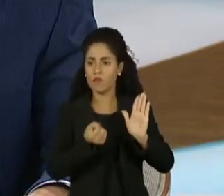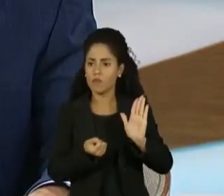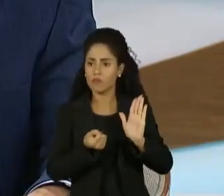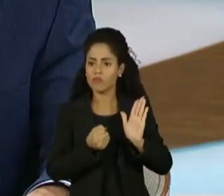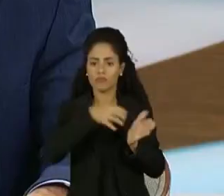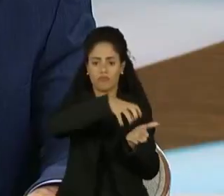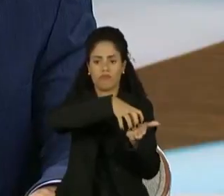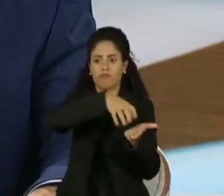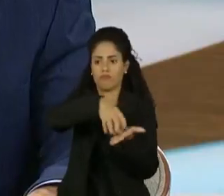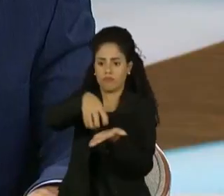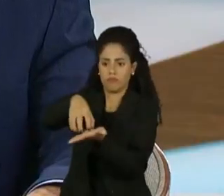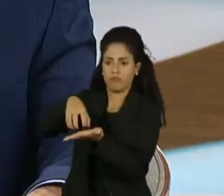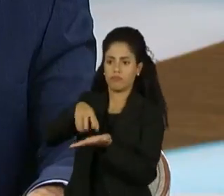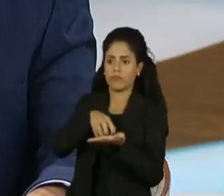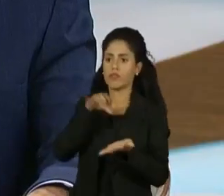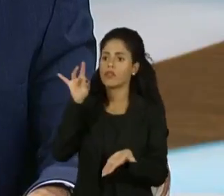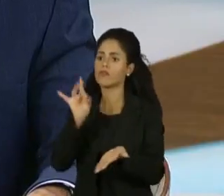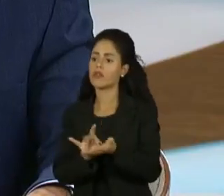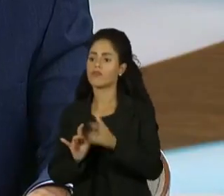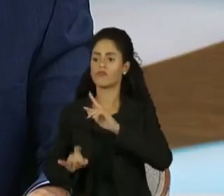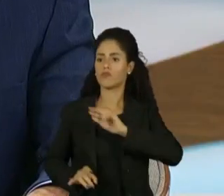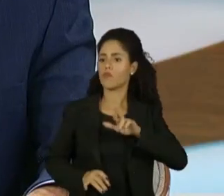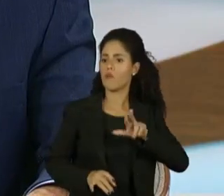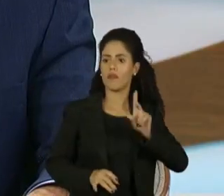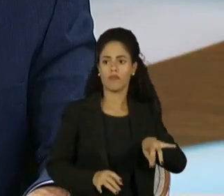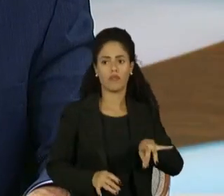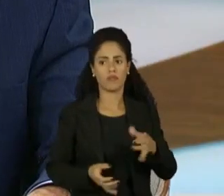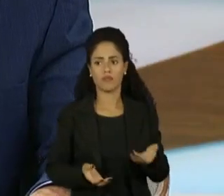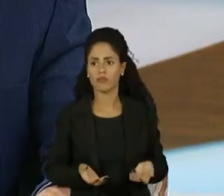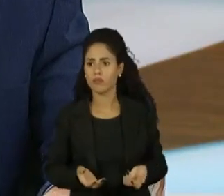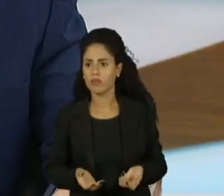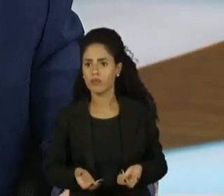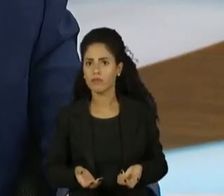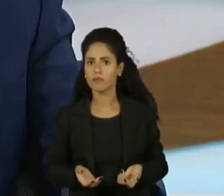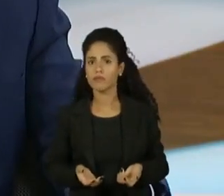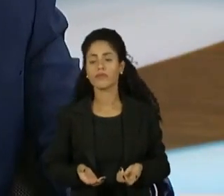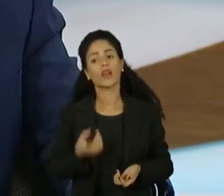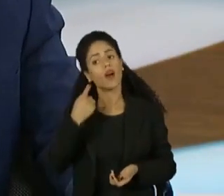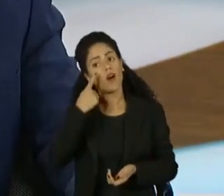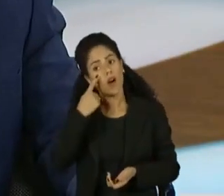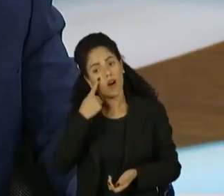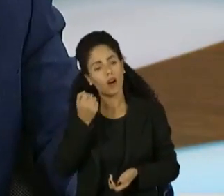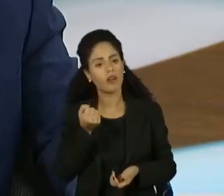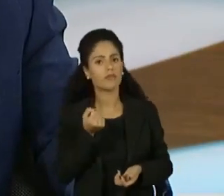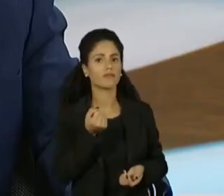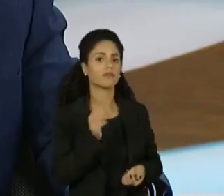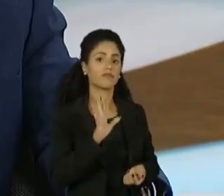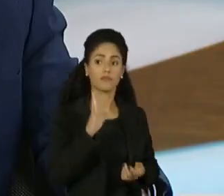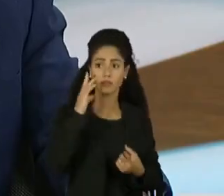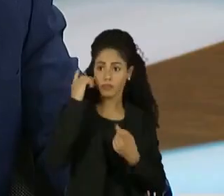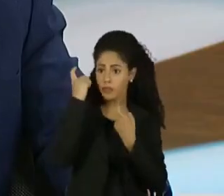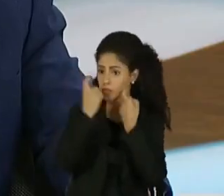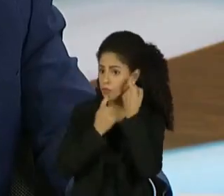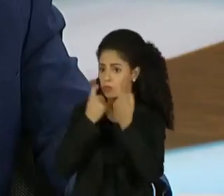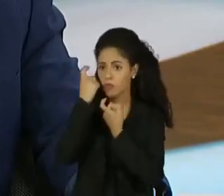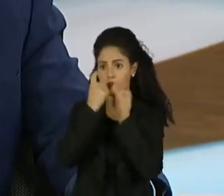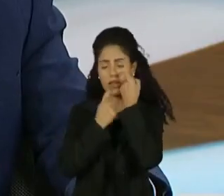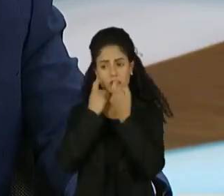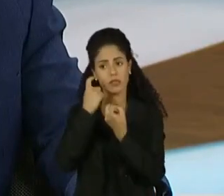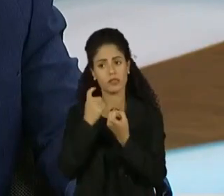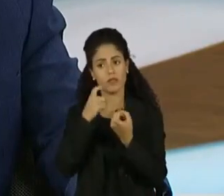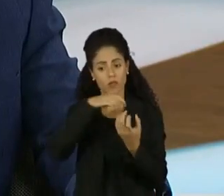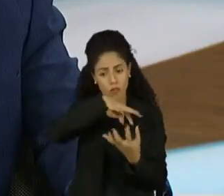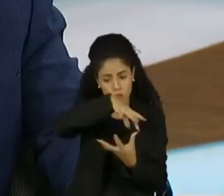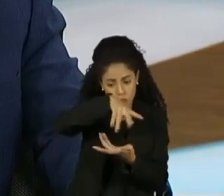órgão qualquer que define o que é verdade e o que não é. Mas, senadores, então, nós temos uma preocupação, e essa é uma preocupação muito séria que acontece no